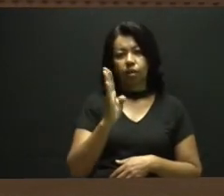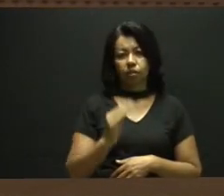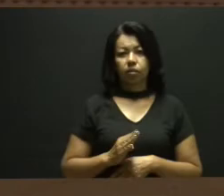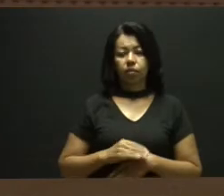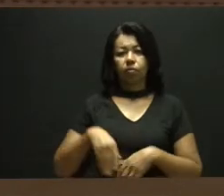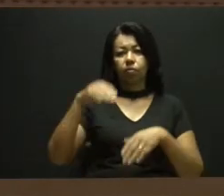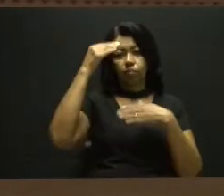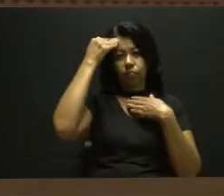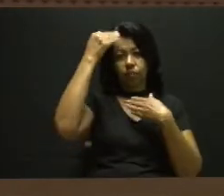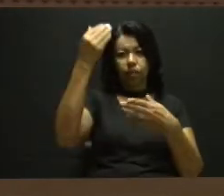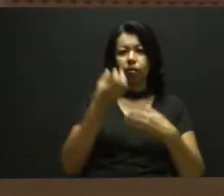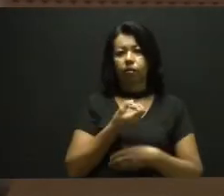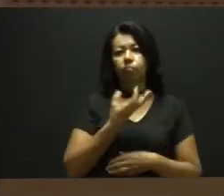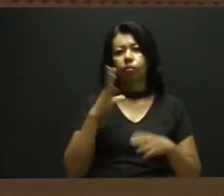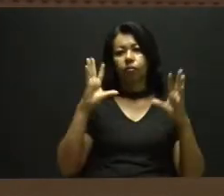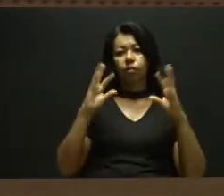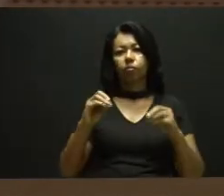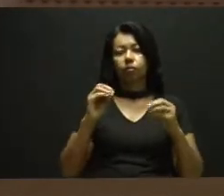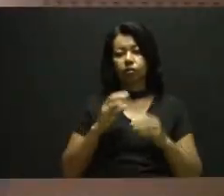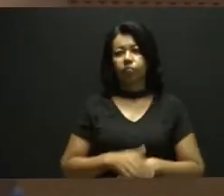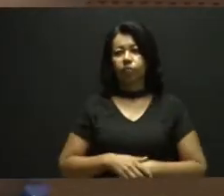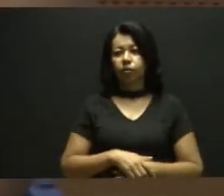obrigada boa noite